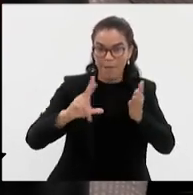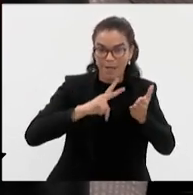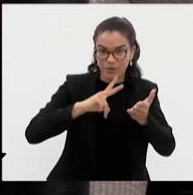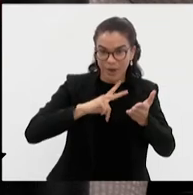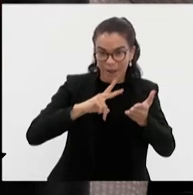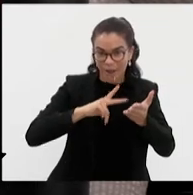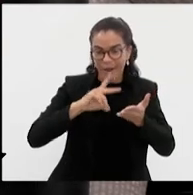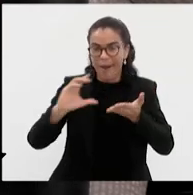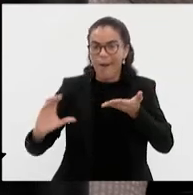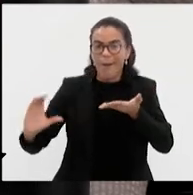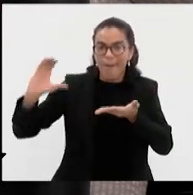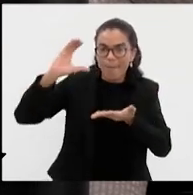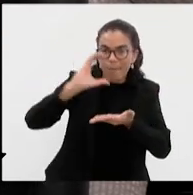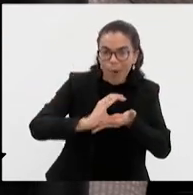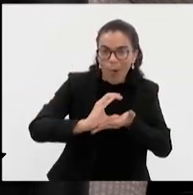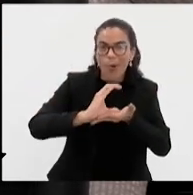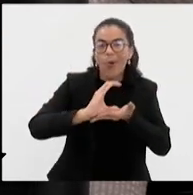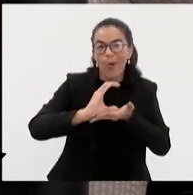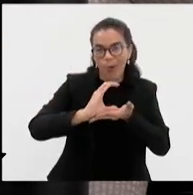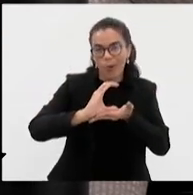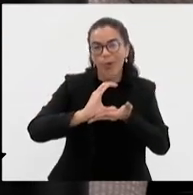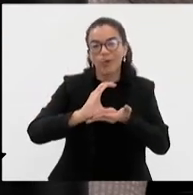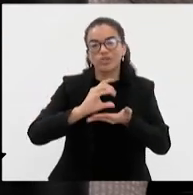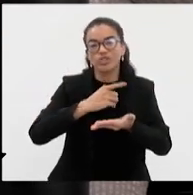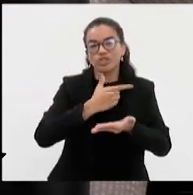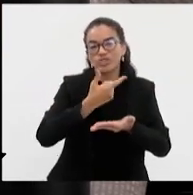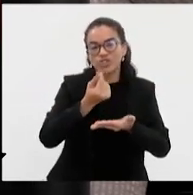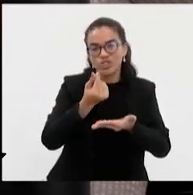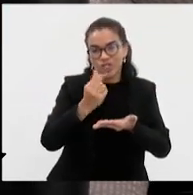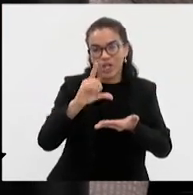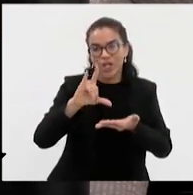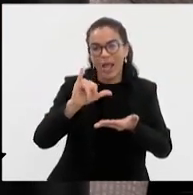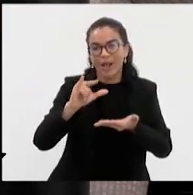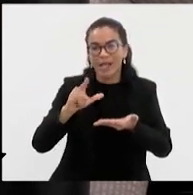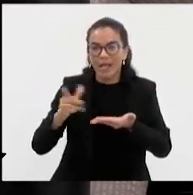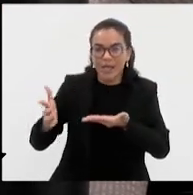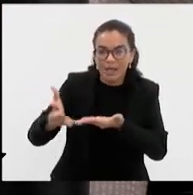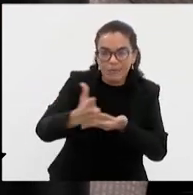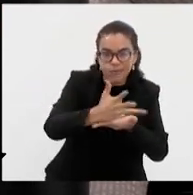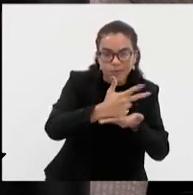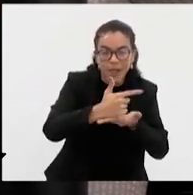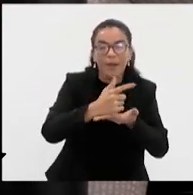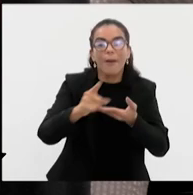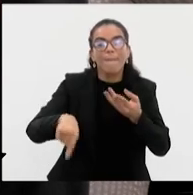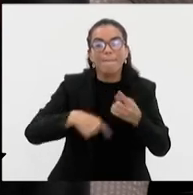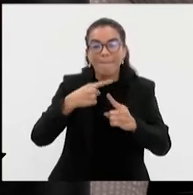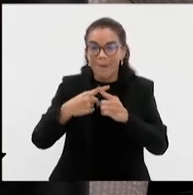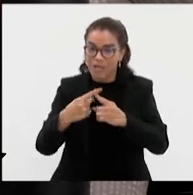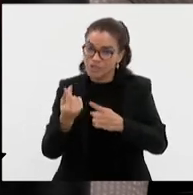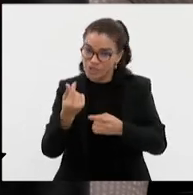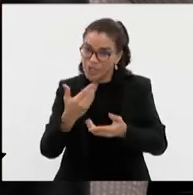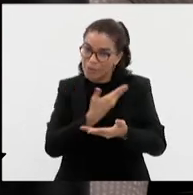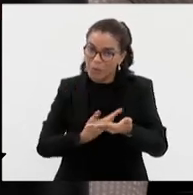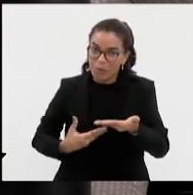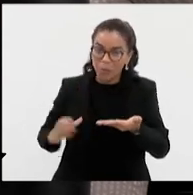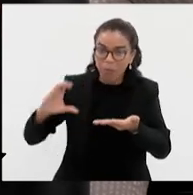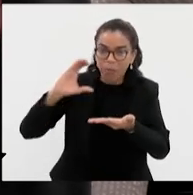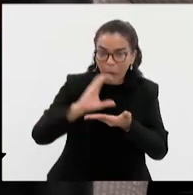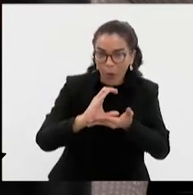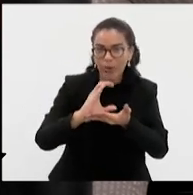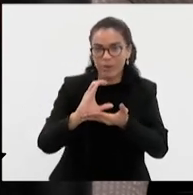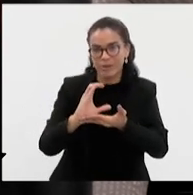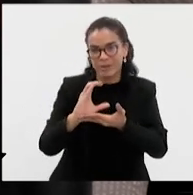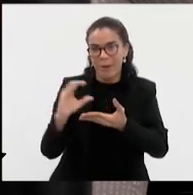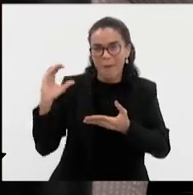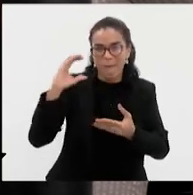privado, recurso do próprio dinheiro da liga e recurso público. Você pode ter isso. Você tem eventos que tem